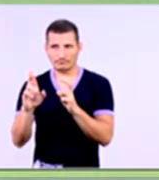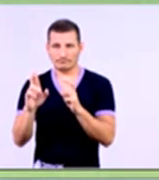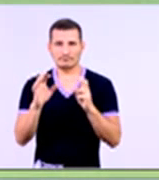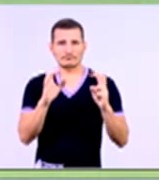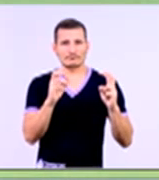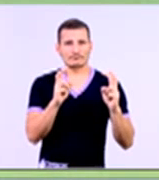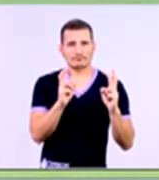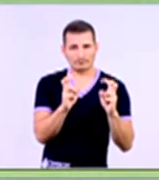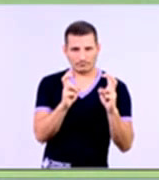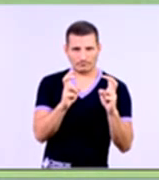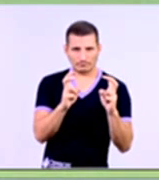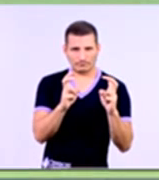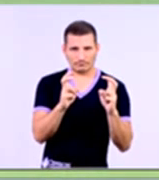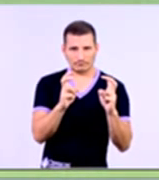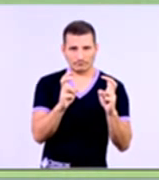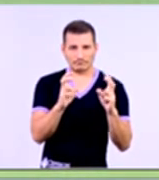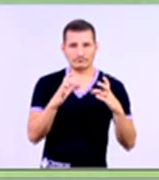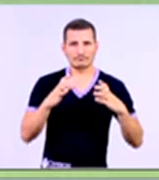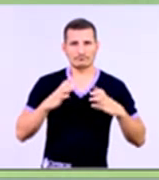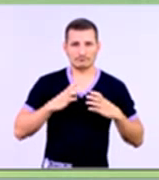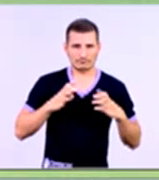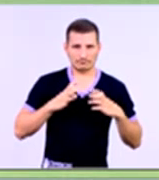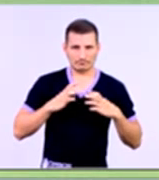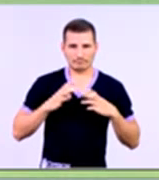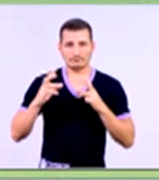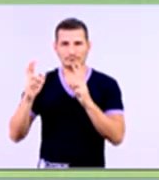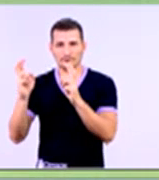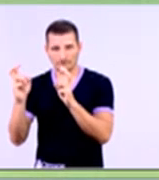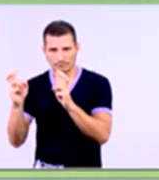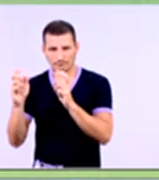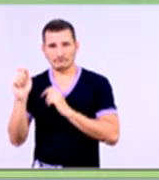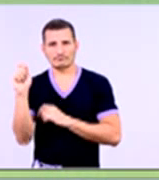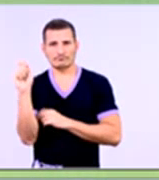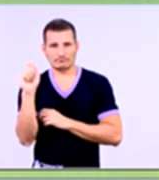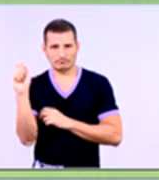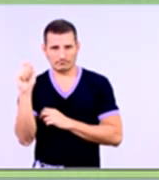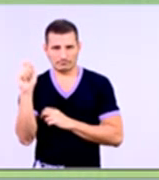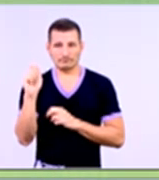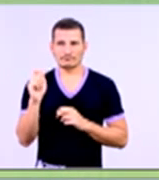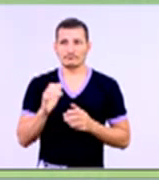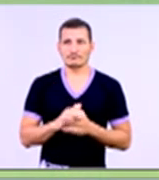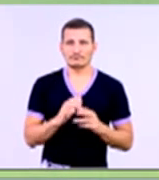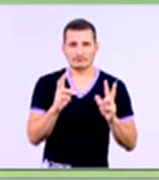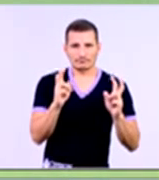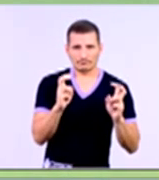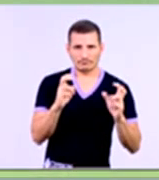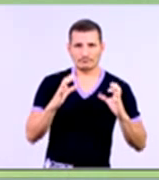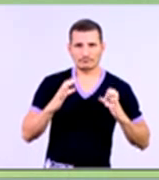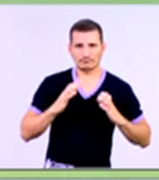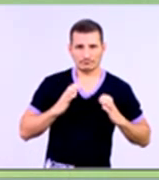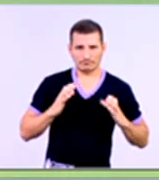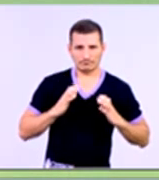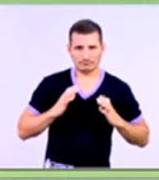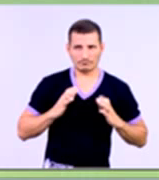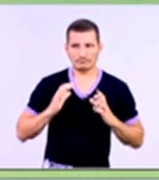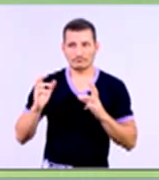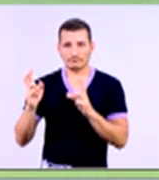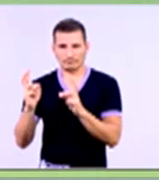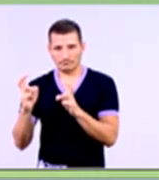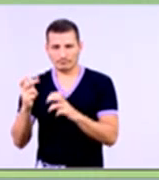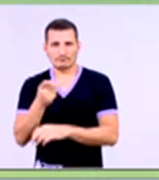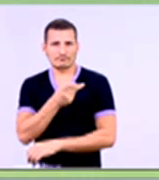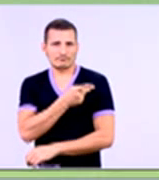Cidade, um outro valor, Ariquemes. Cidade, um outro valor,